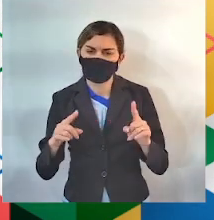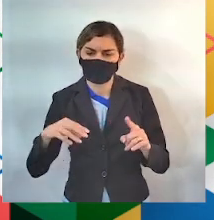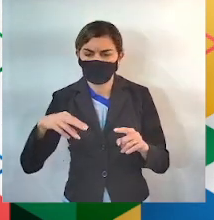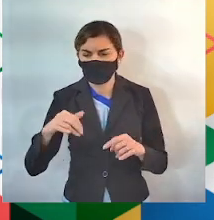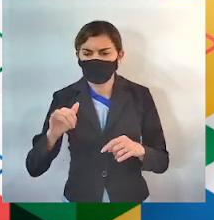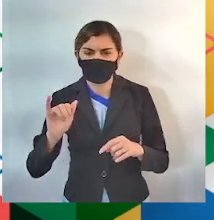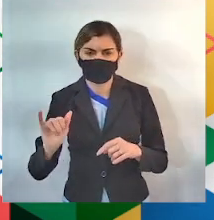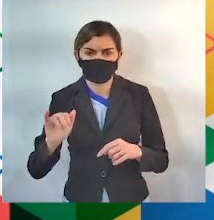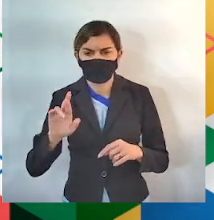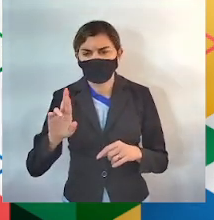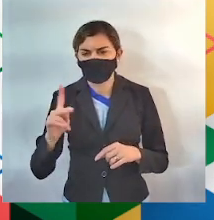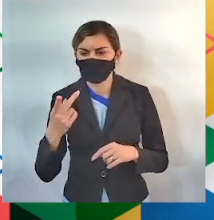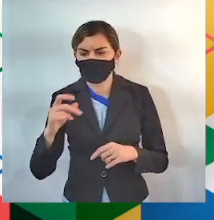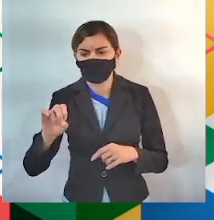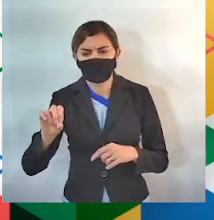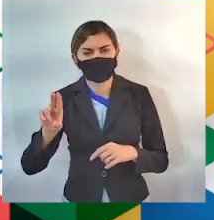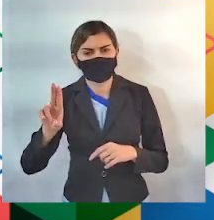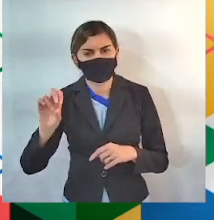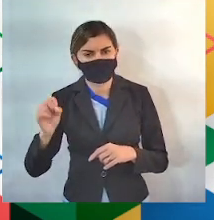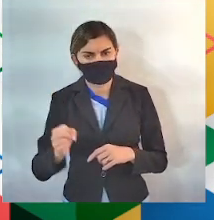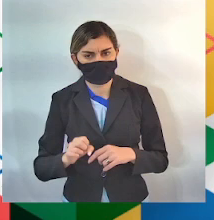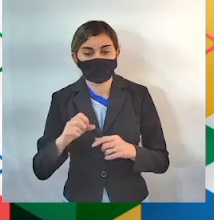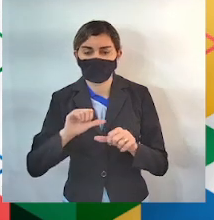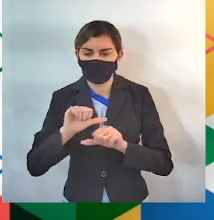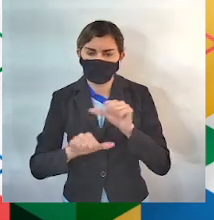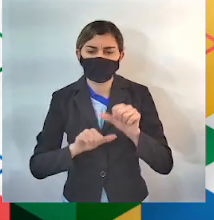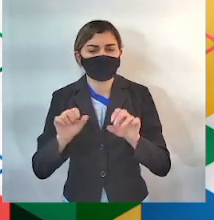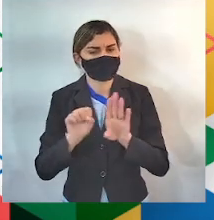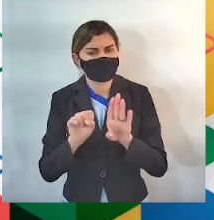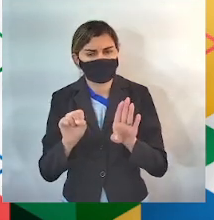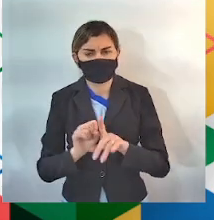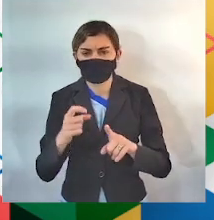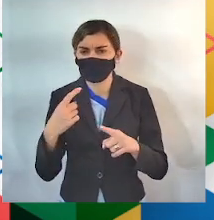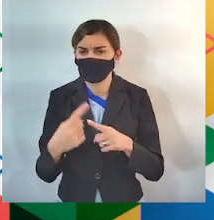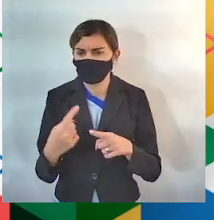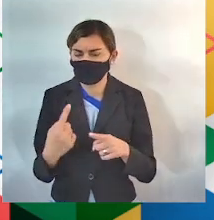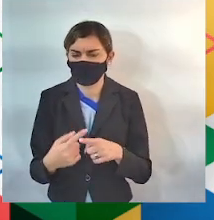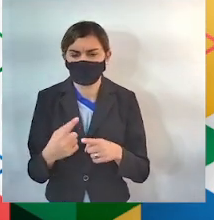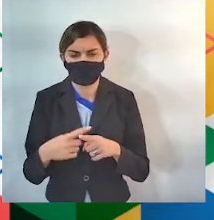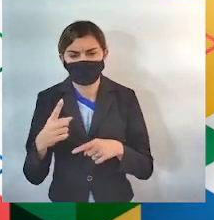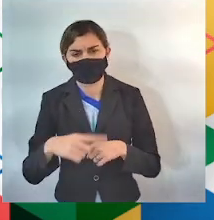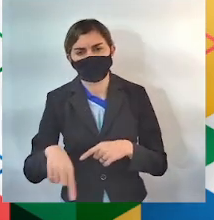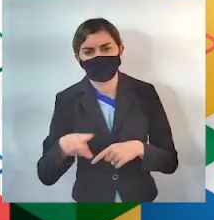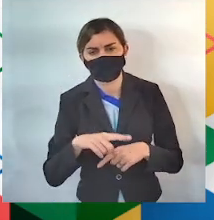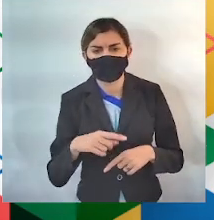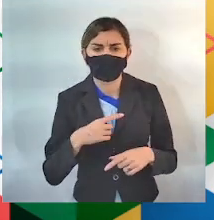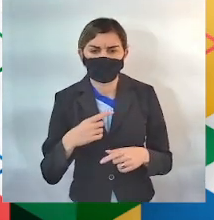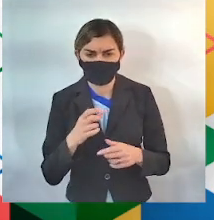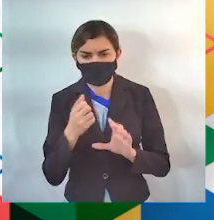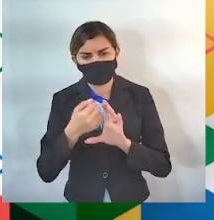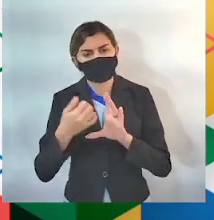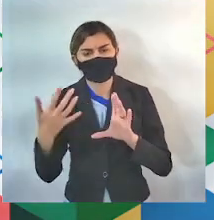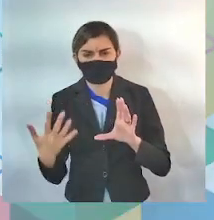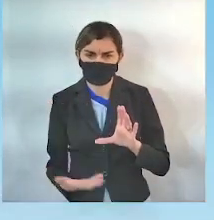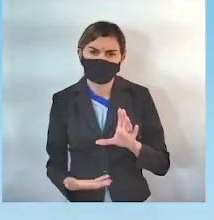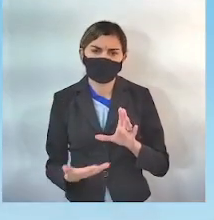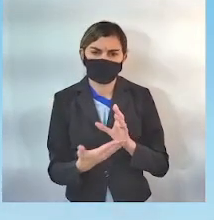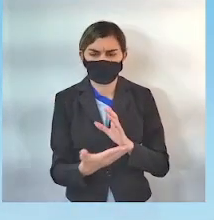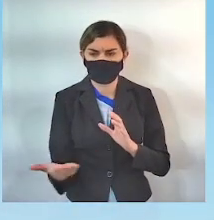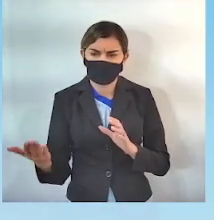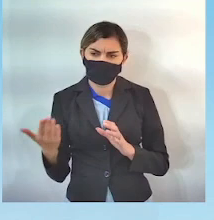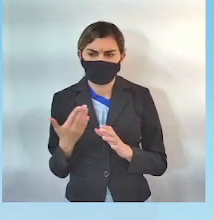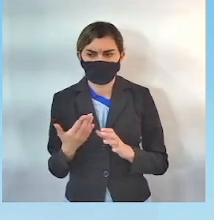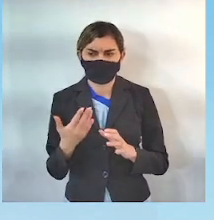house. Por isso que ele modifica o substantivo, porque ele está ali também restringindo, ele está ali caracterizando,